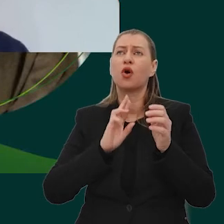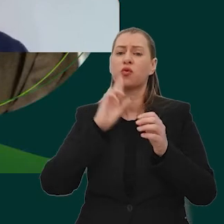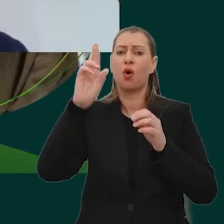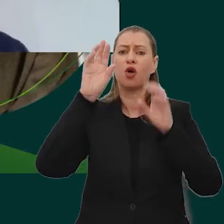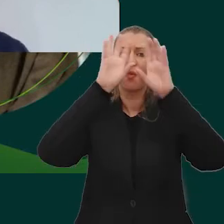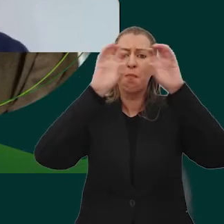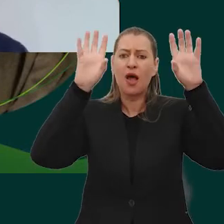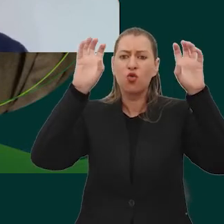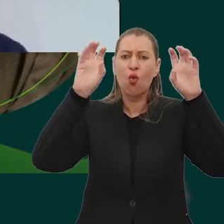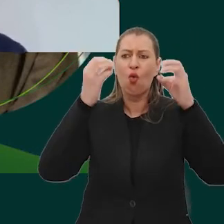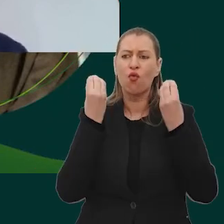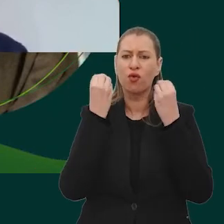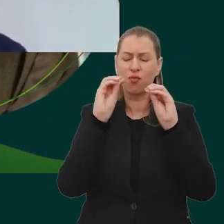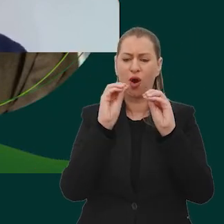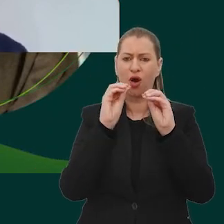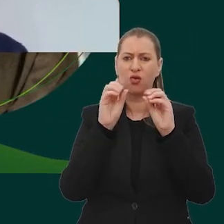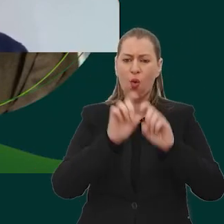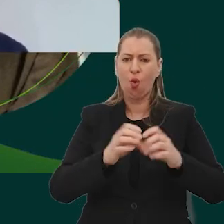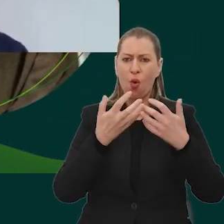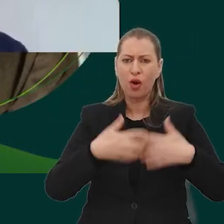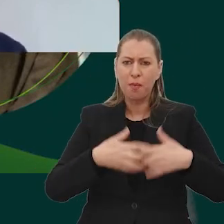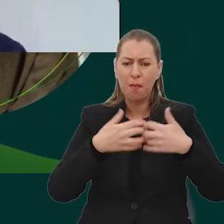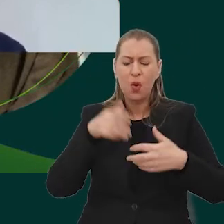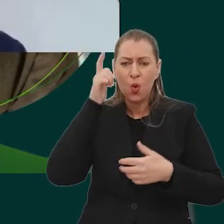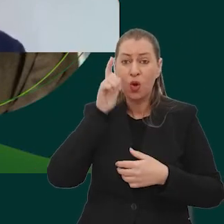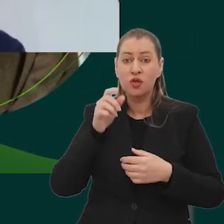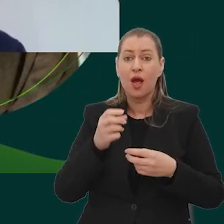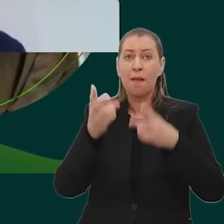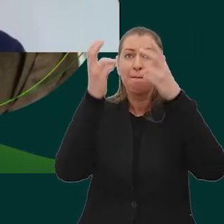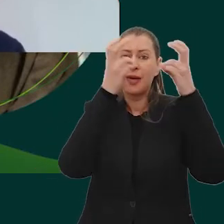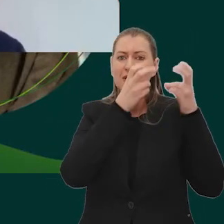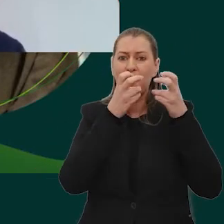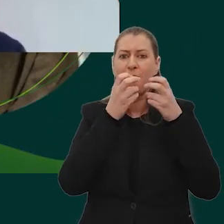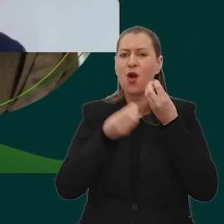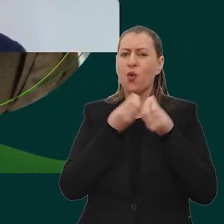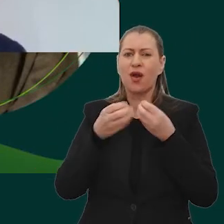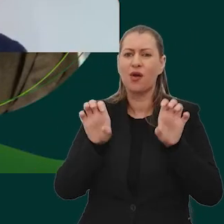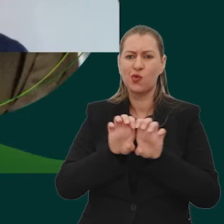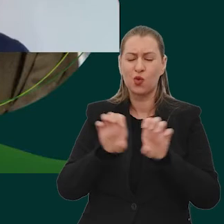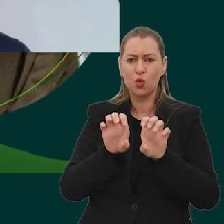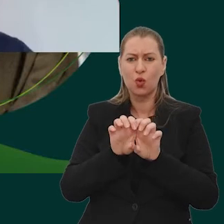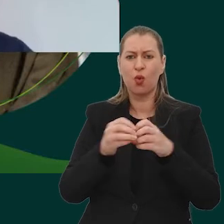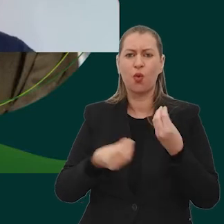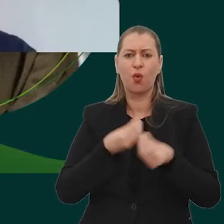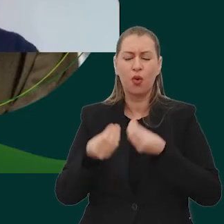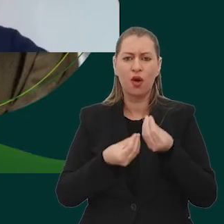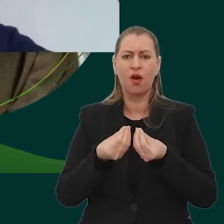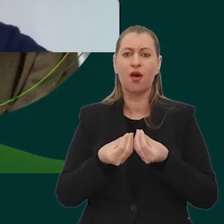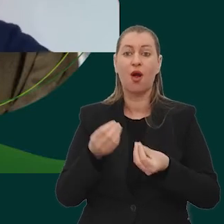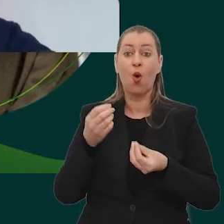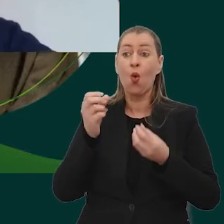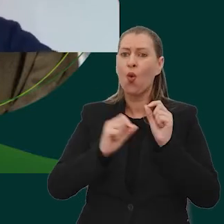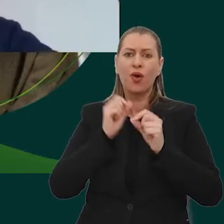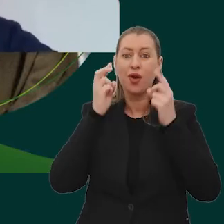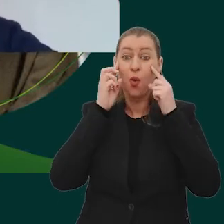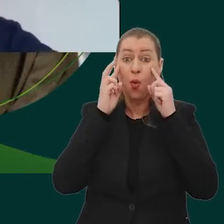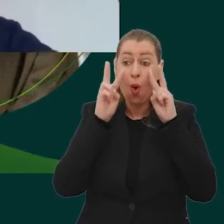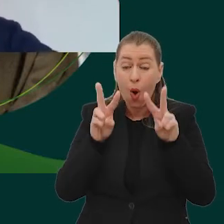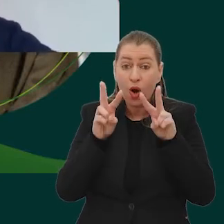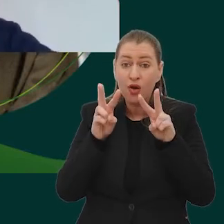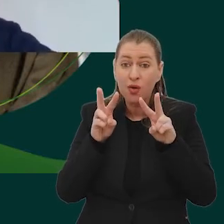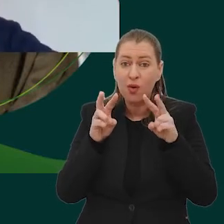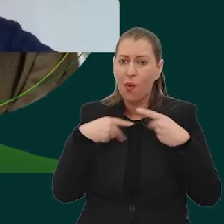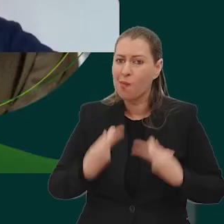o equipamento cada vez consegue reconhecer determinadas estruturas, isso, aquilo que um olho humano já não consegue